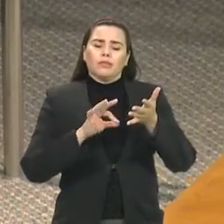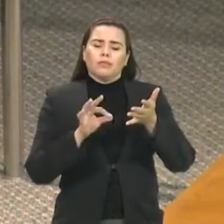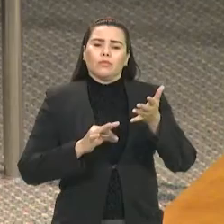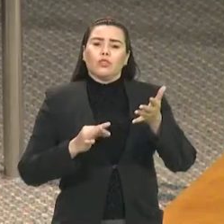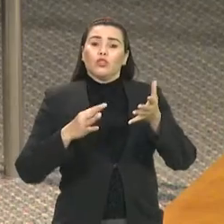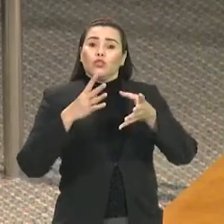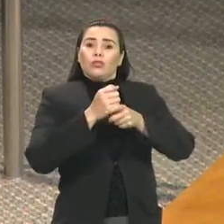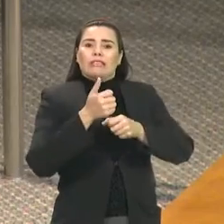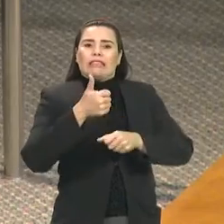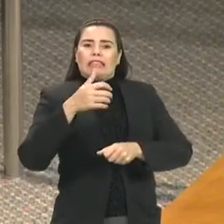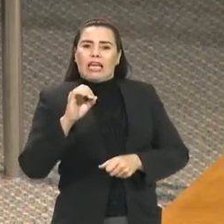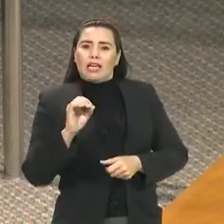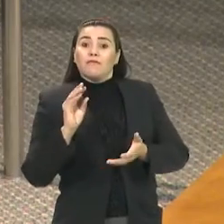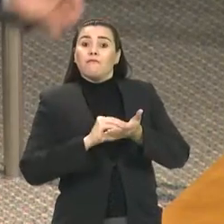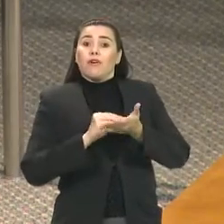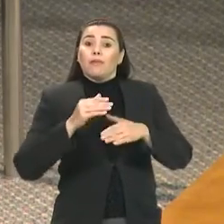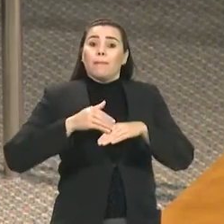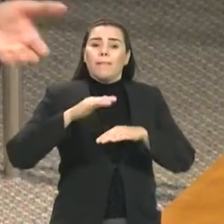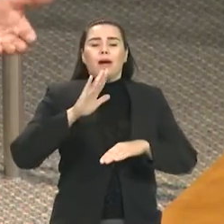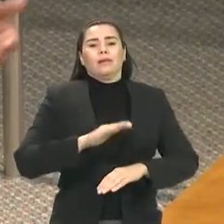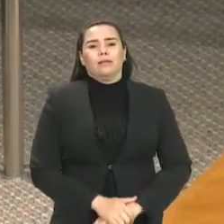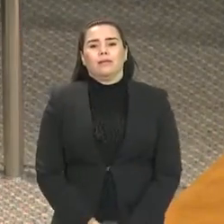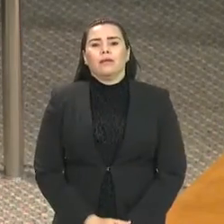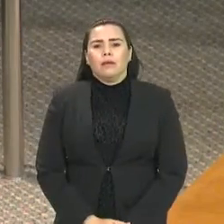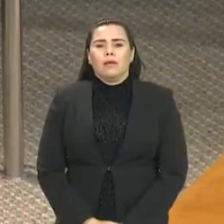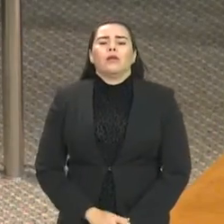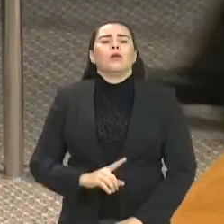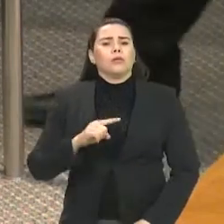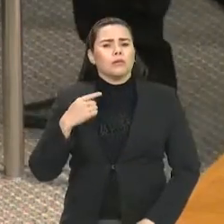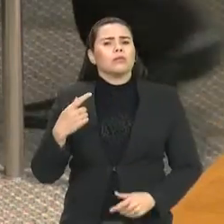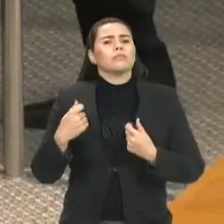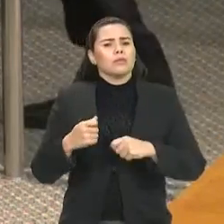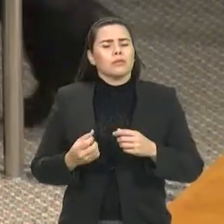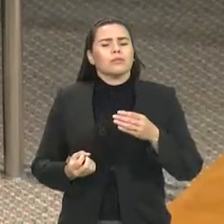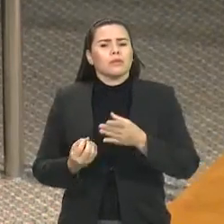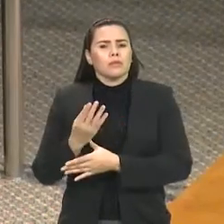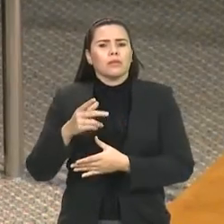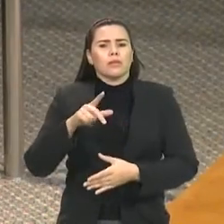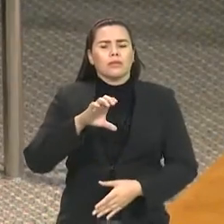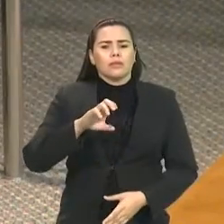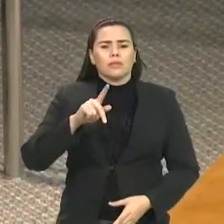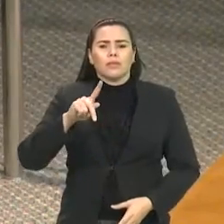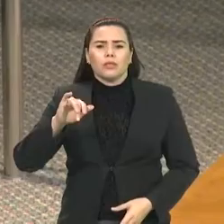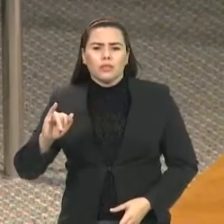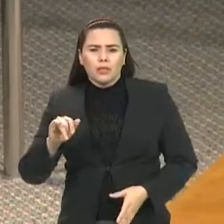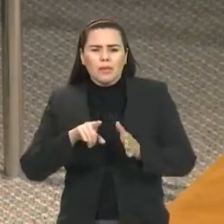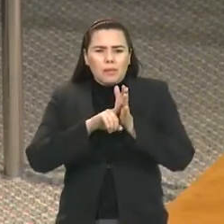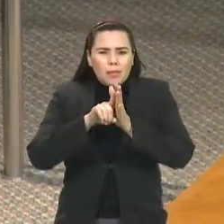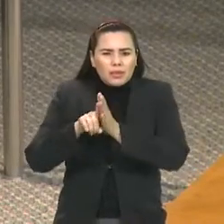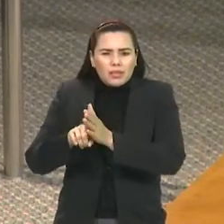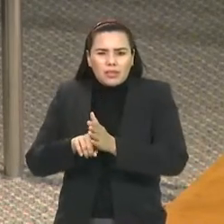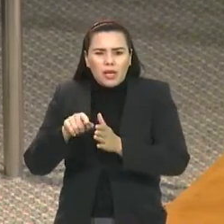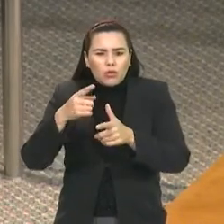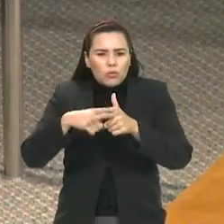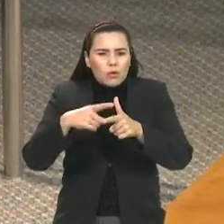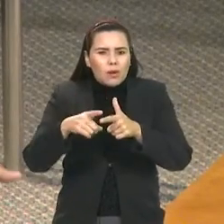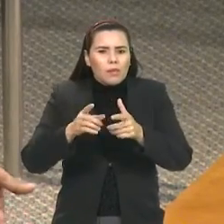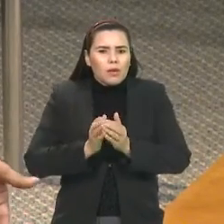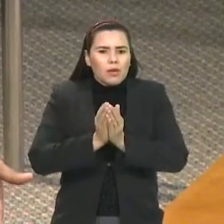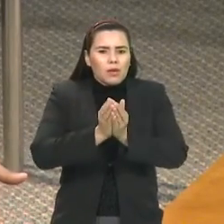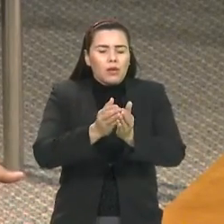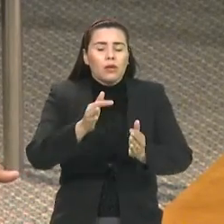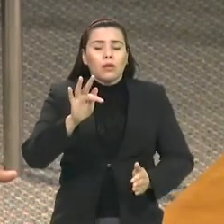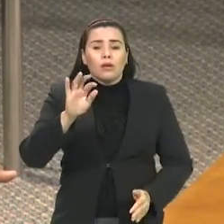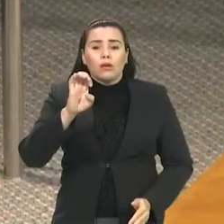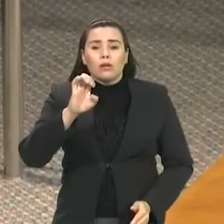para criar a CPI do FEM, identificar as causas e os problemas possam ser solucionados no FEM do estado do Maranhão. Eu faço até